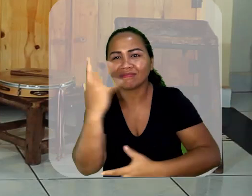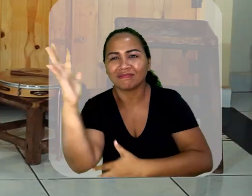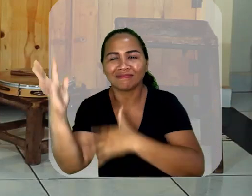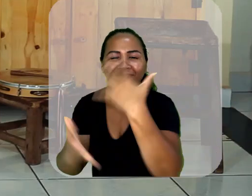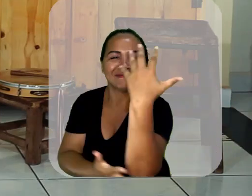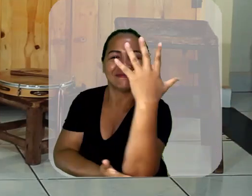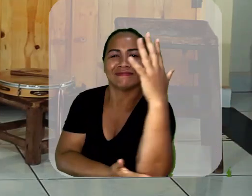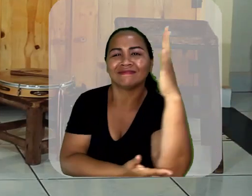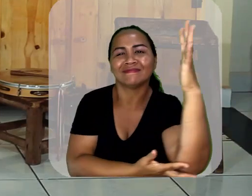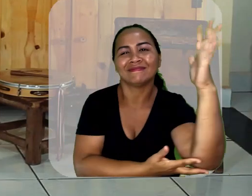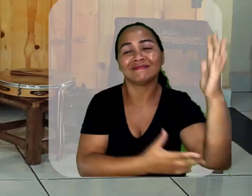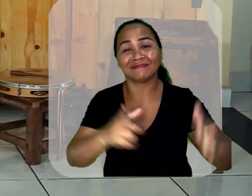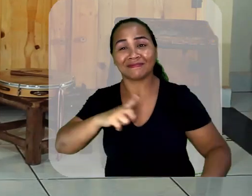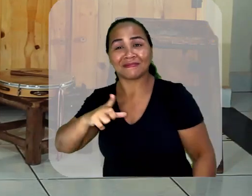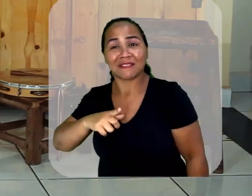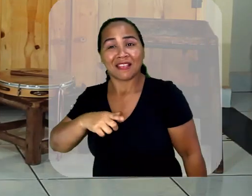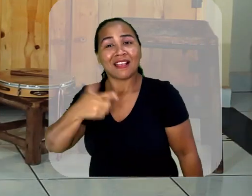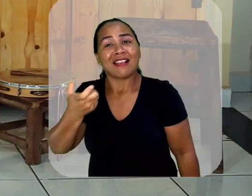capins,